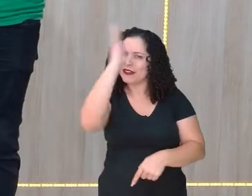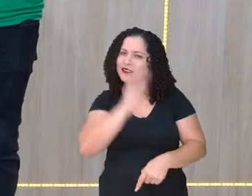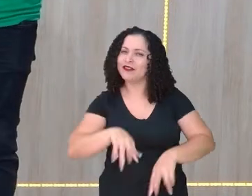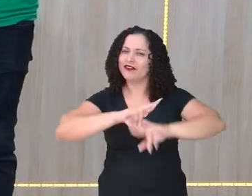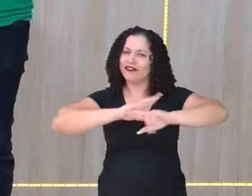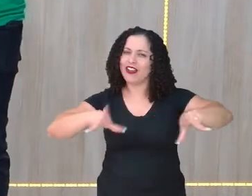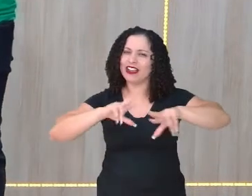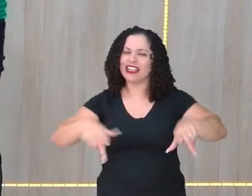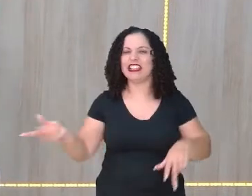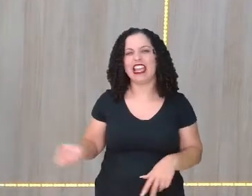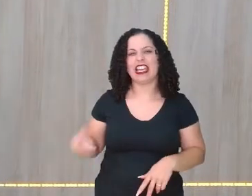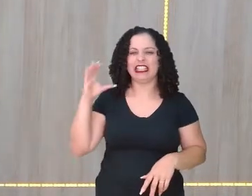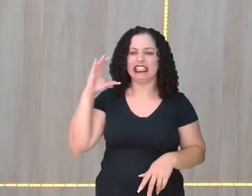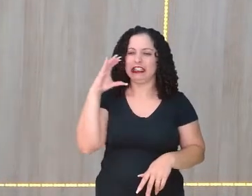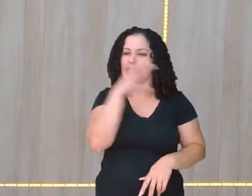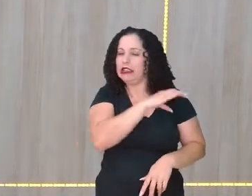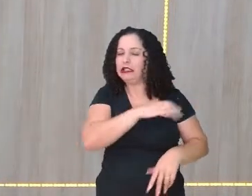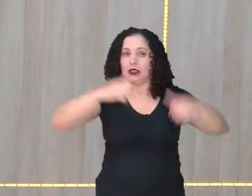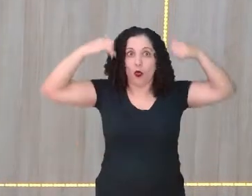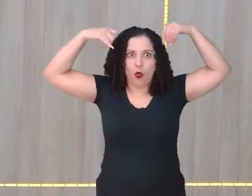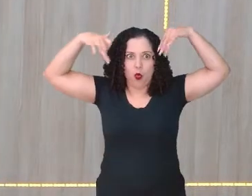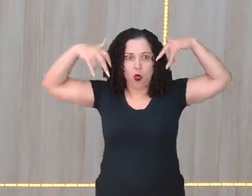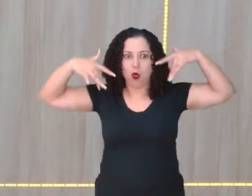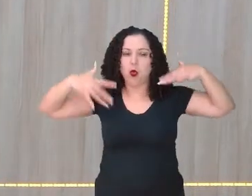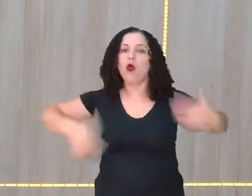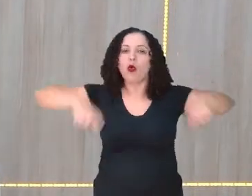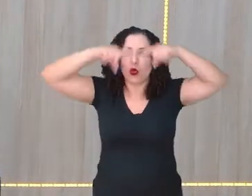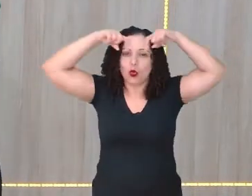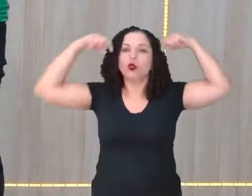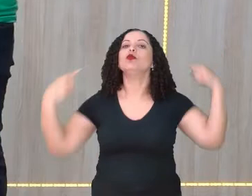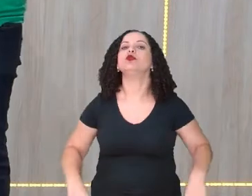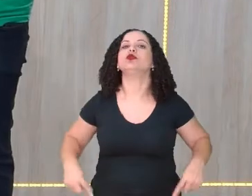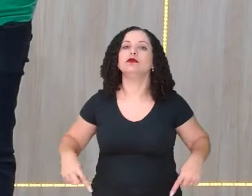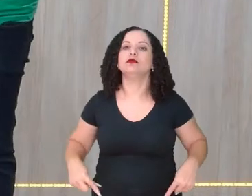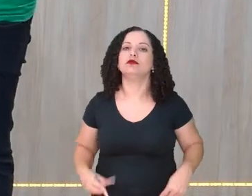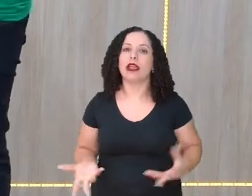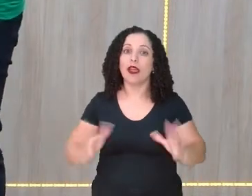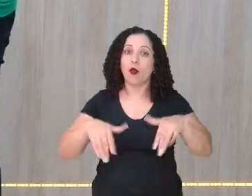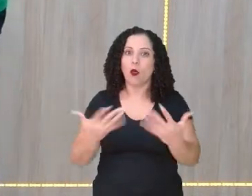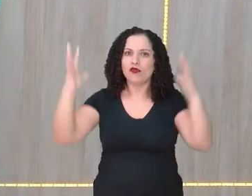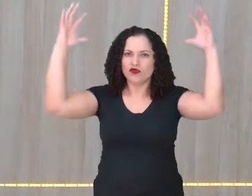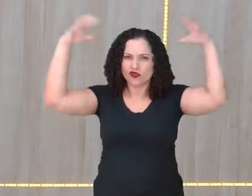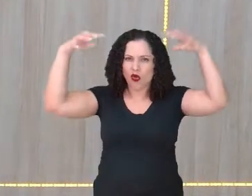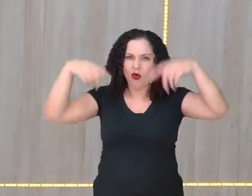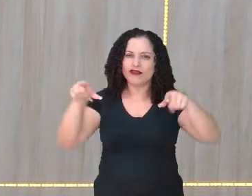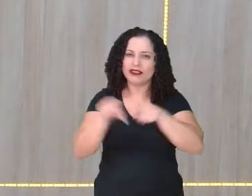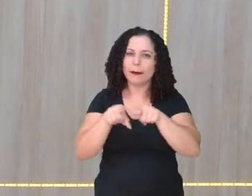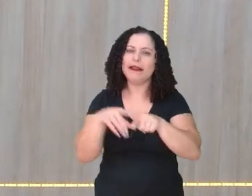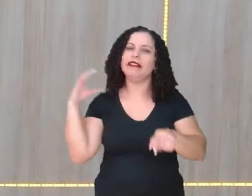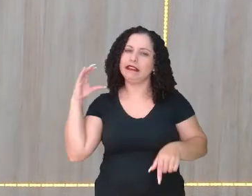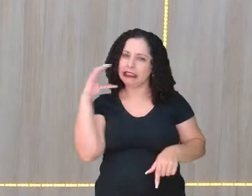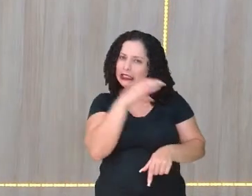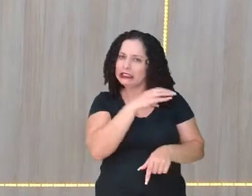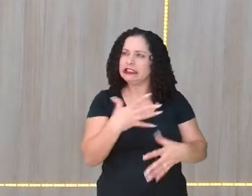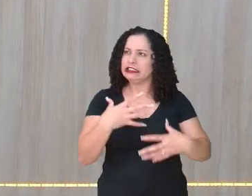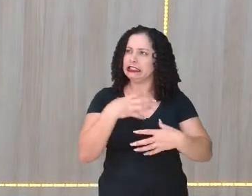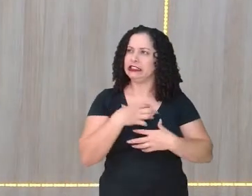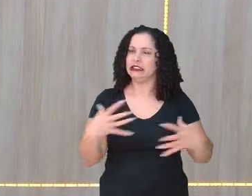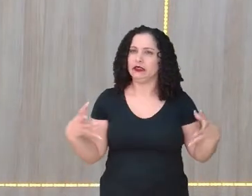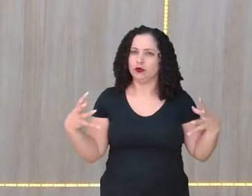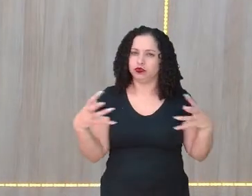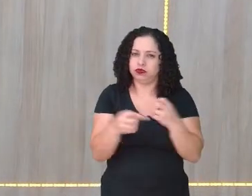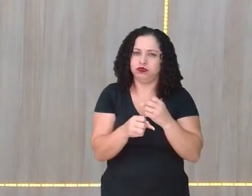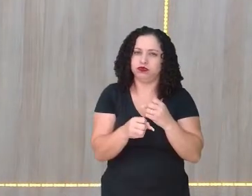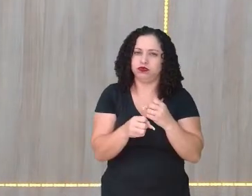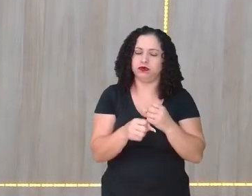quentura, mormaço e um verão pegando fogo aqui. Nem quando chove fica frio esse negócio. Mas a gente pode dizer